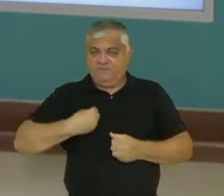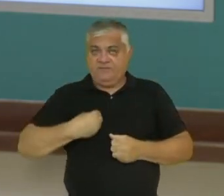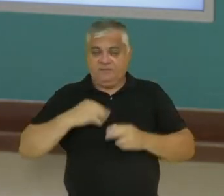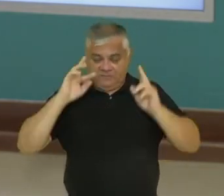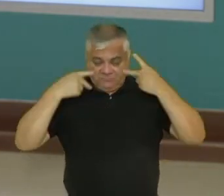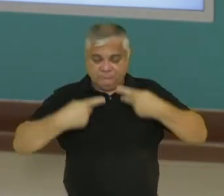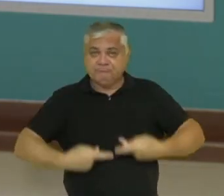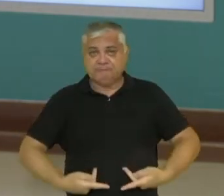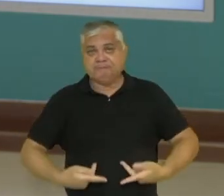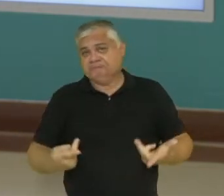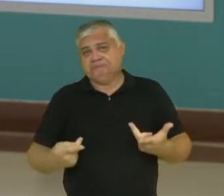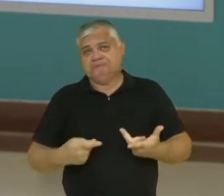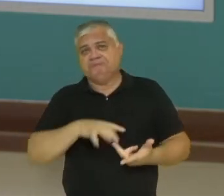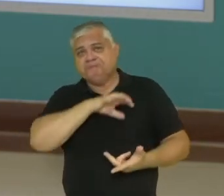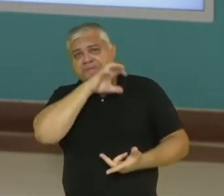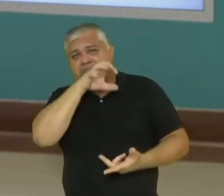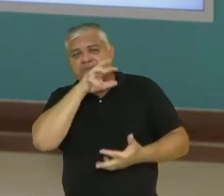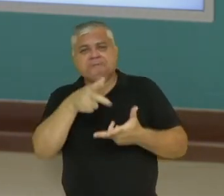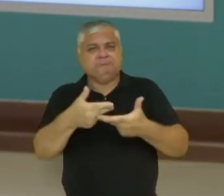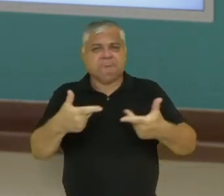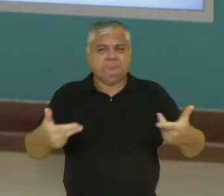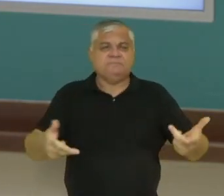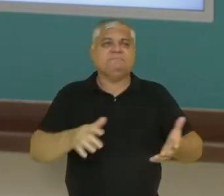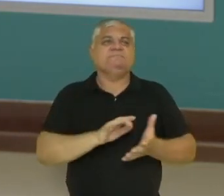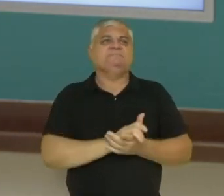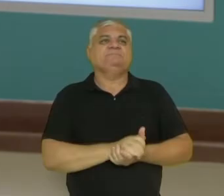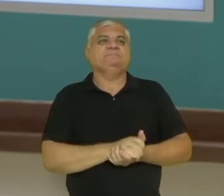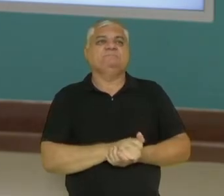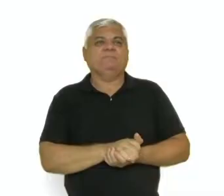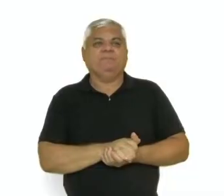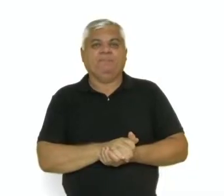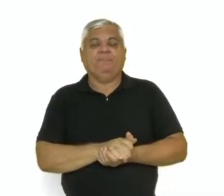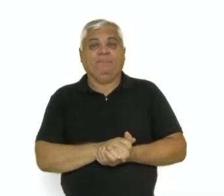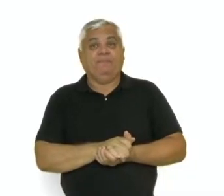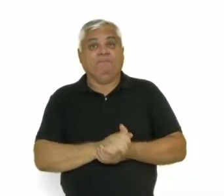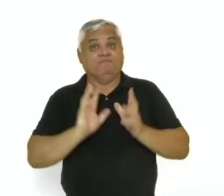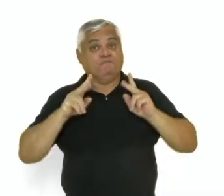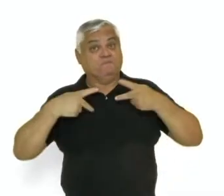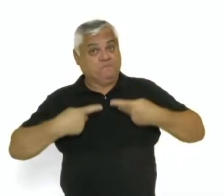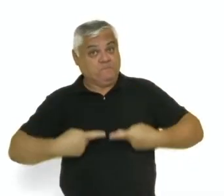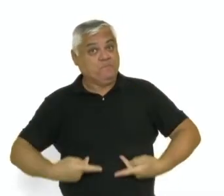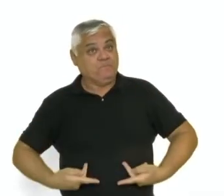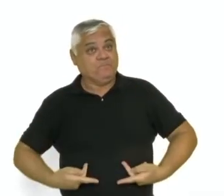gente? Muito bem. Seres humanos,